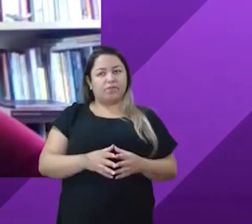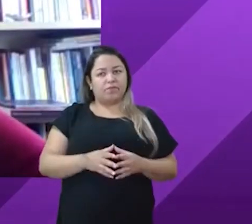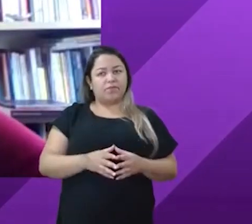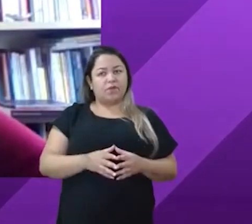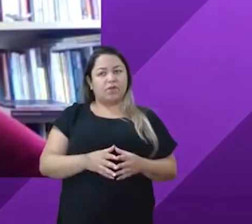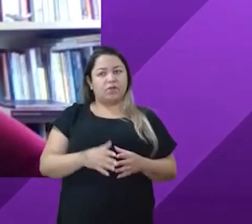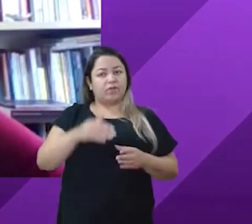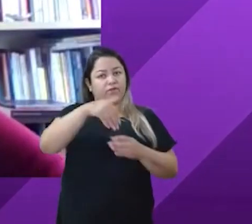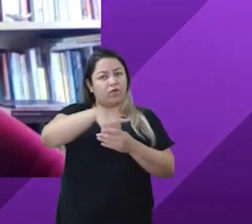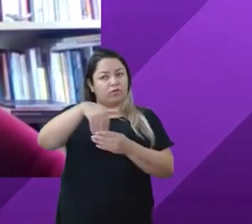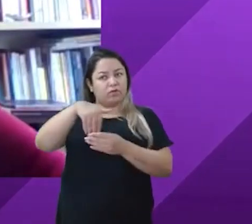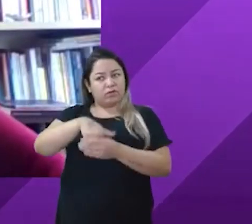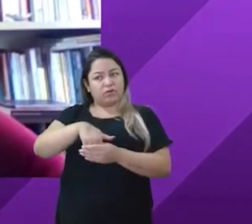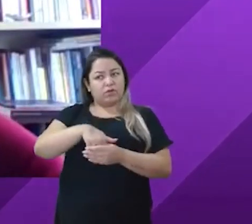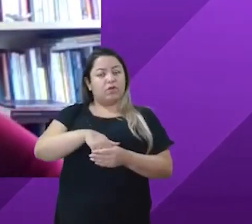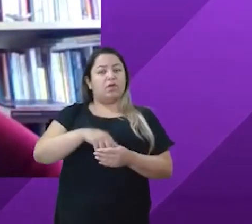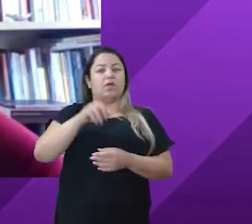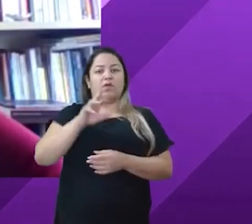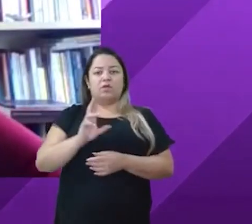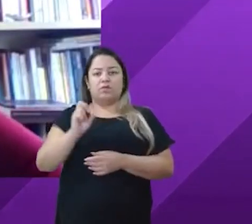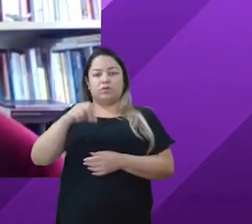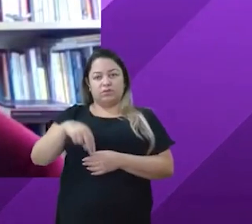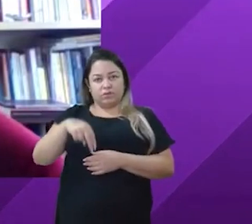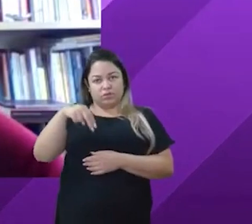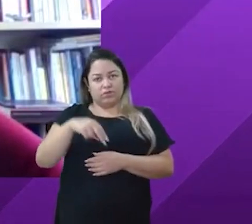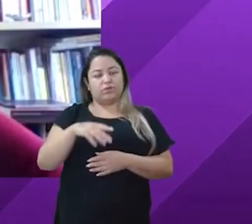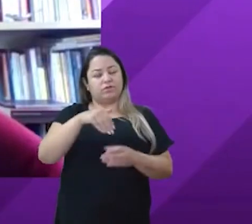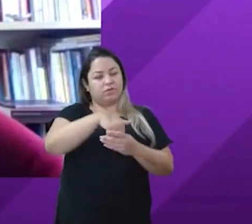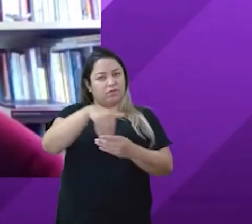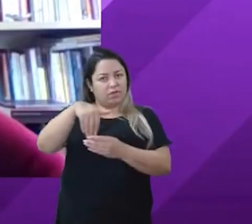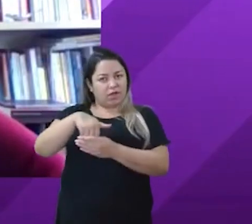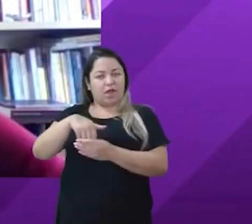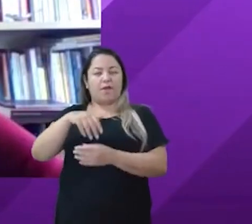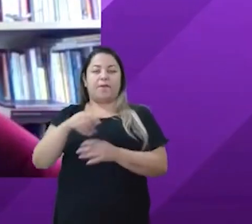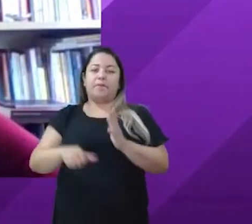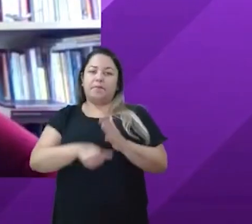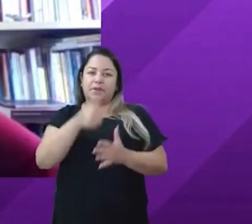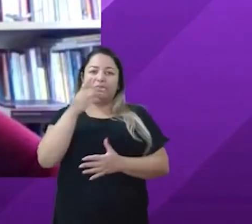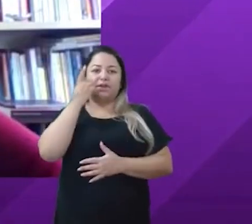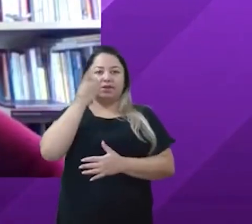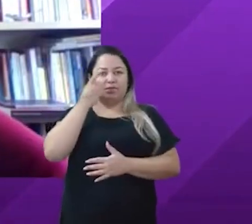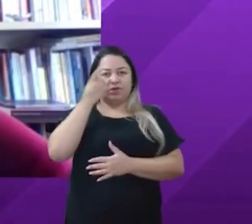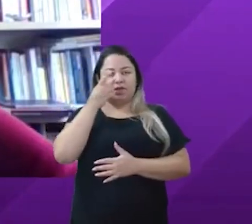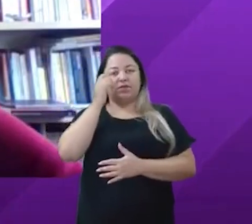no voto foi o Rio Grande do Norte, que elegeu a primeira deputada